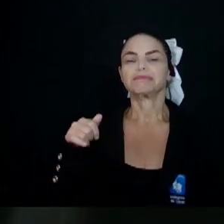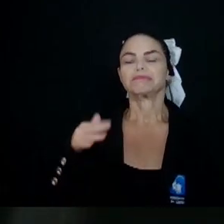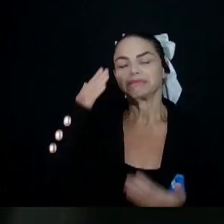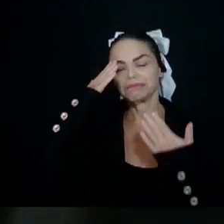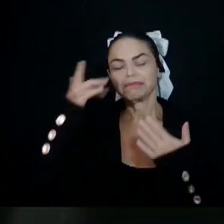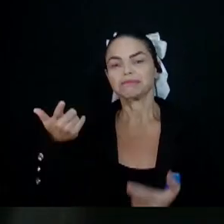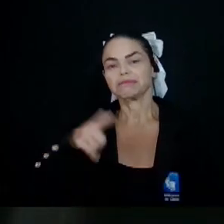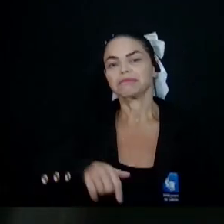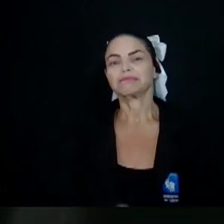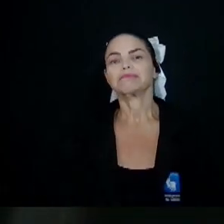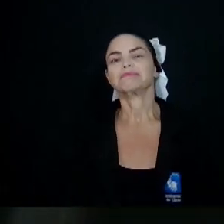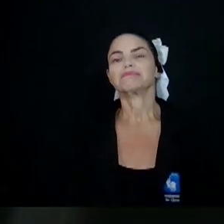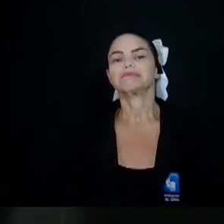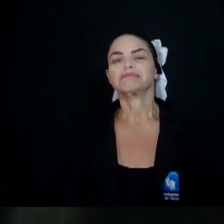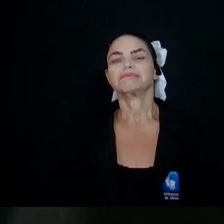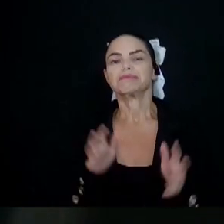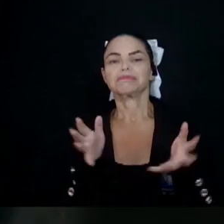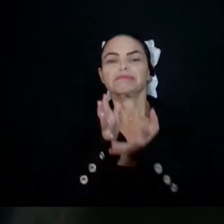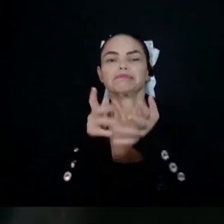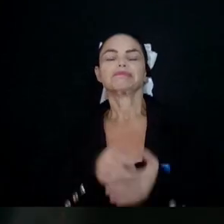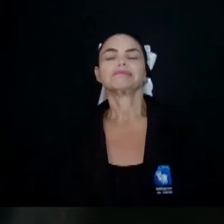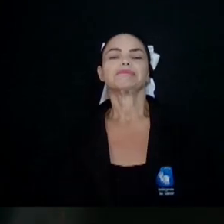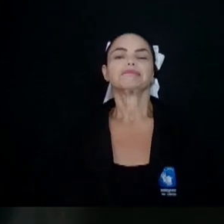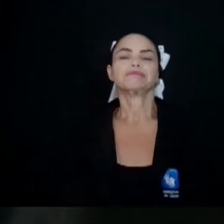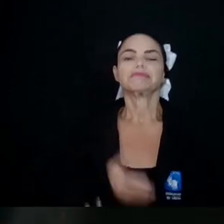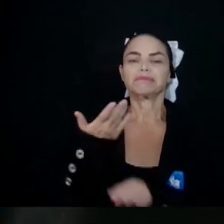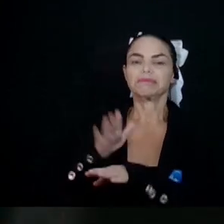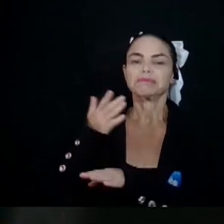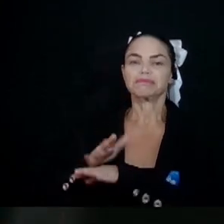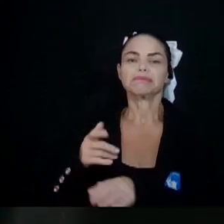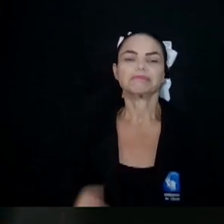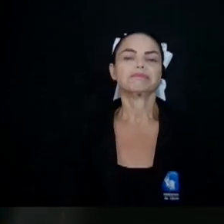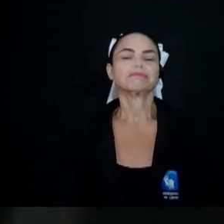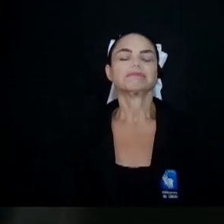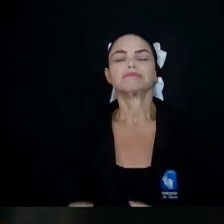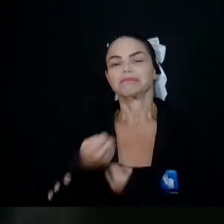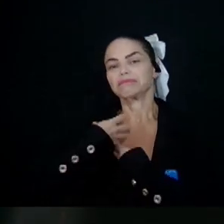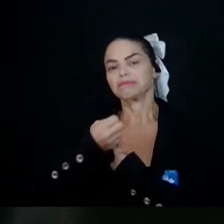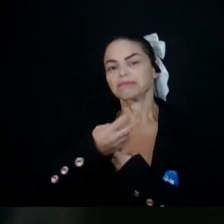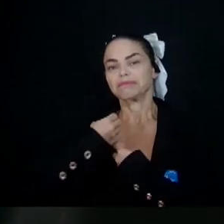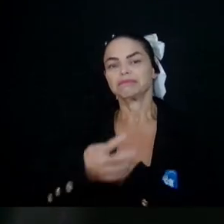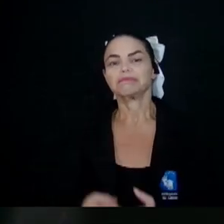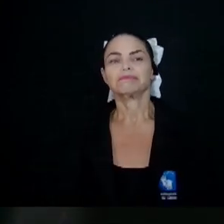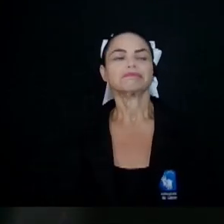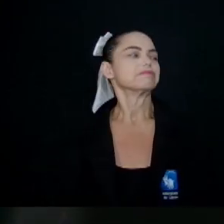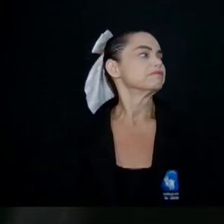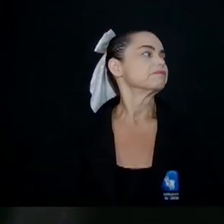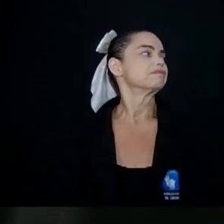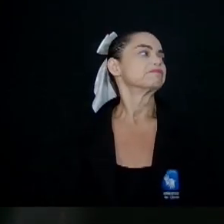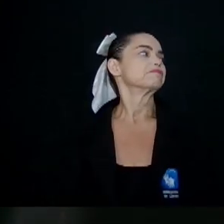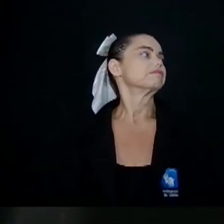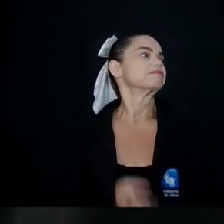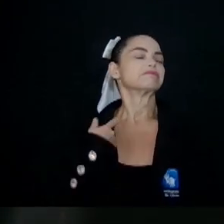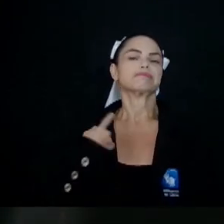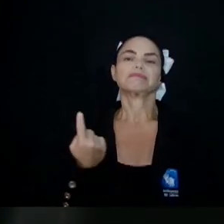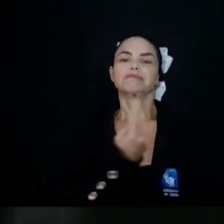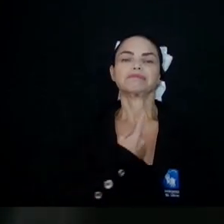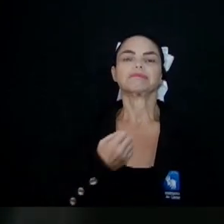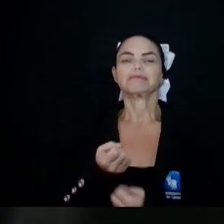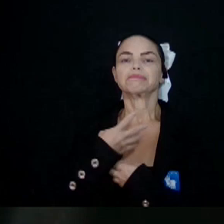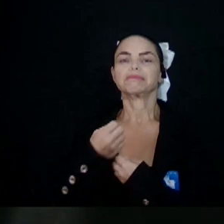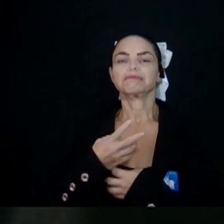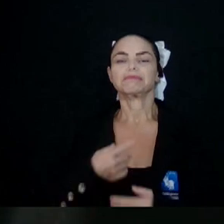vez pela sua contribuição, pela sua participação, por nos ensinar, né, e por trazer para a gente essa